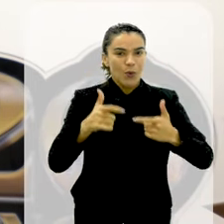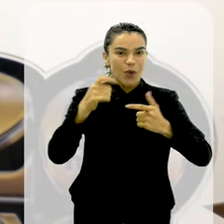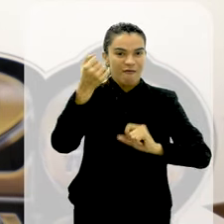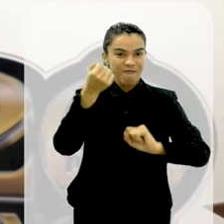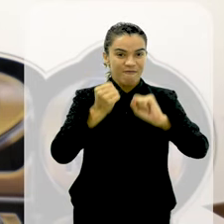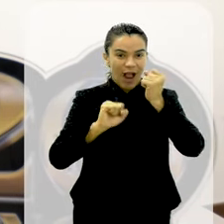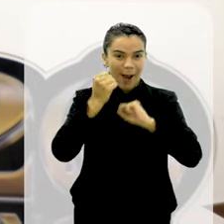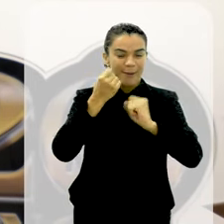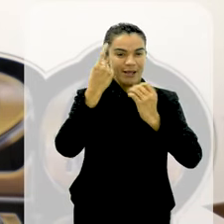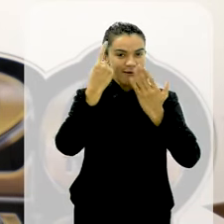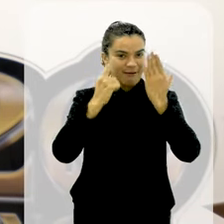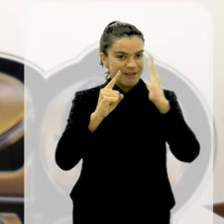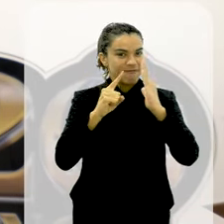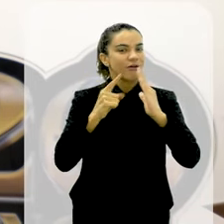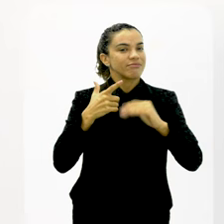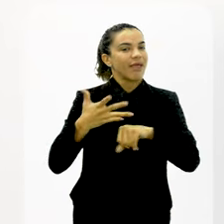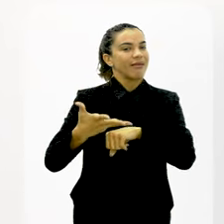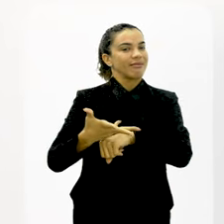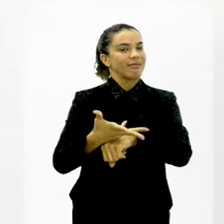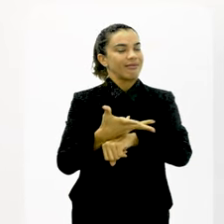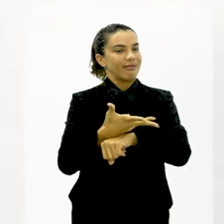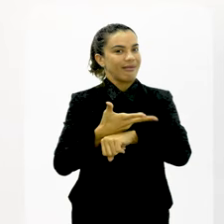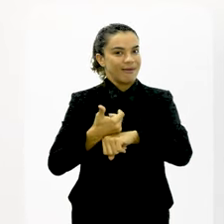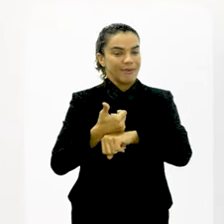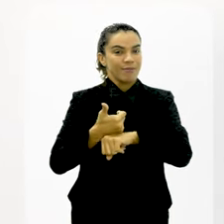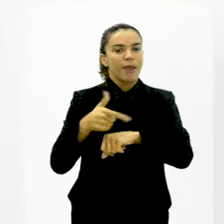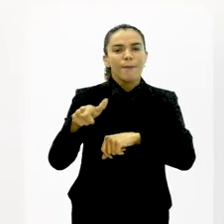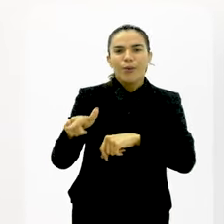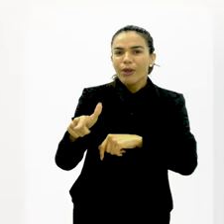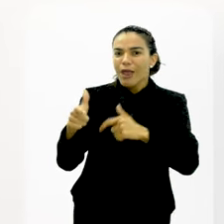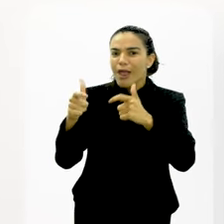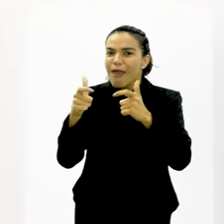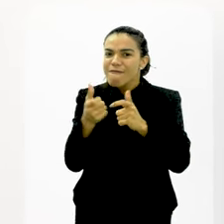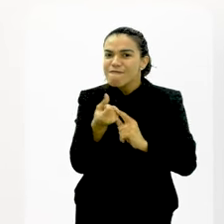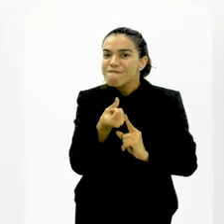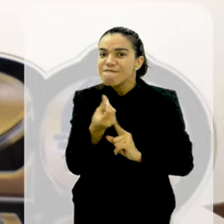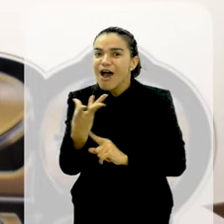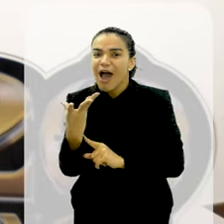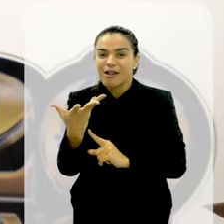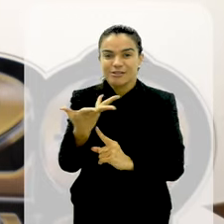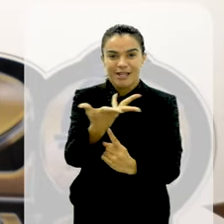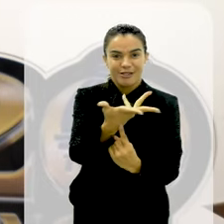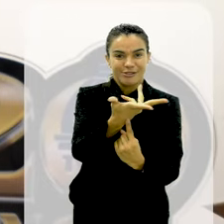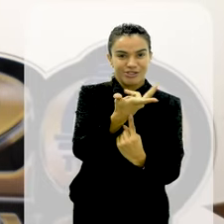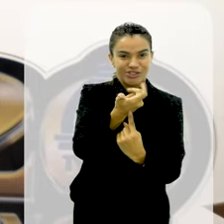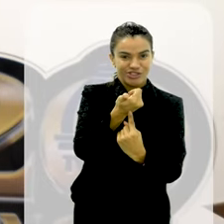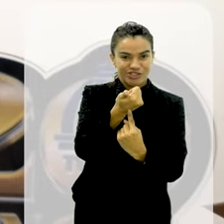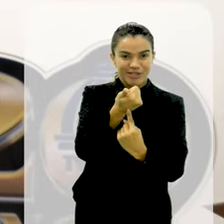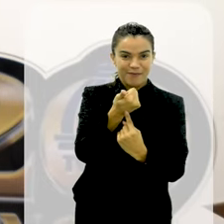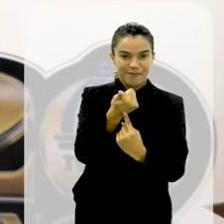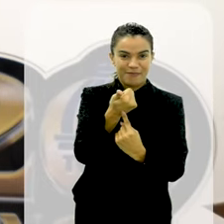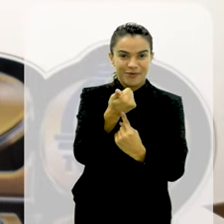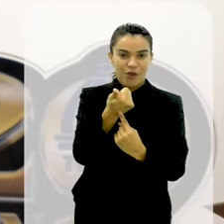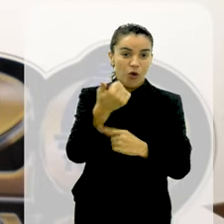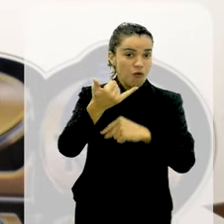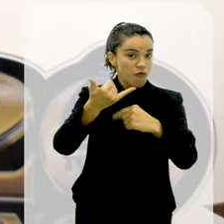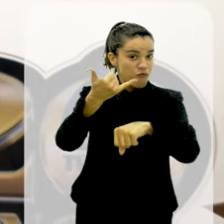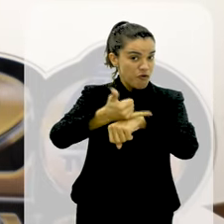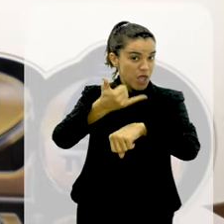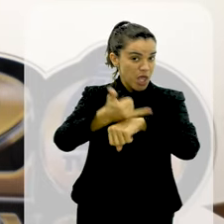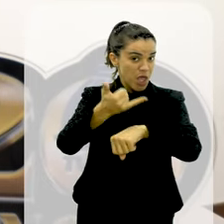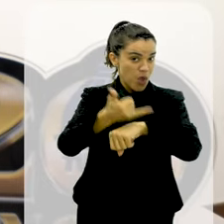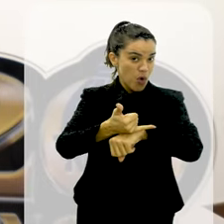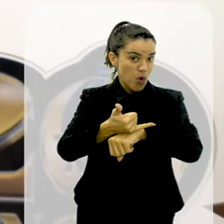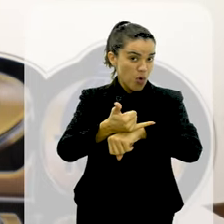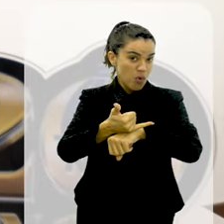ele requer muita habilidade. Porque ali você está lidando com vários artistas. Exato. O ferreiro se considera